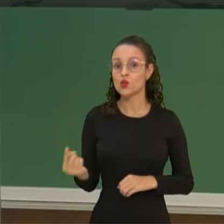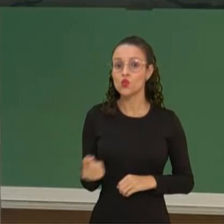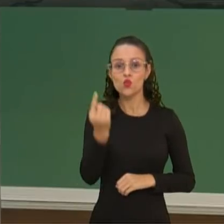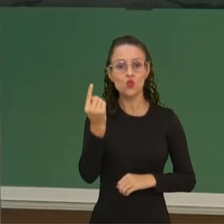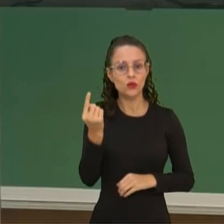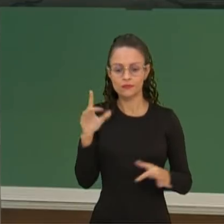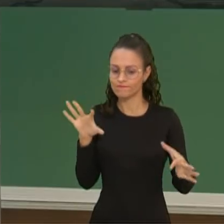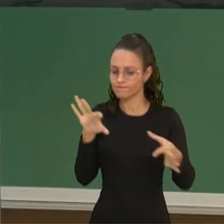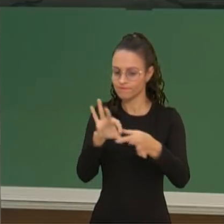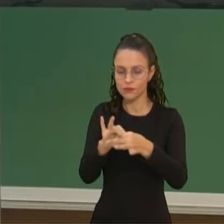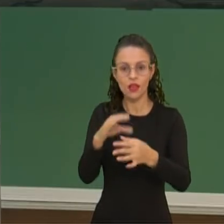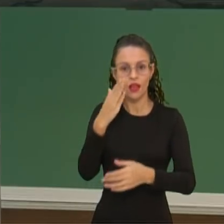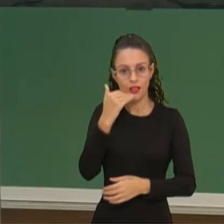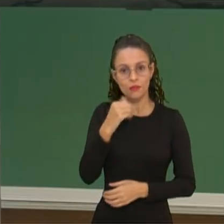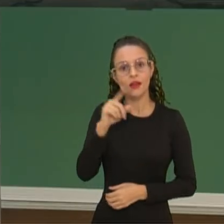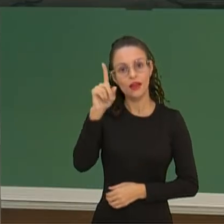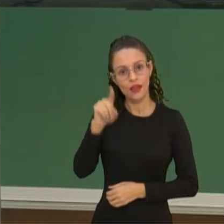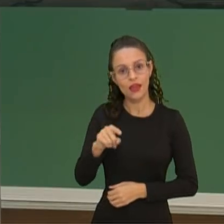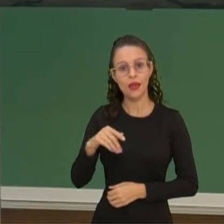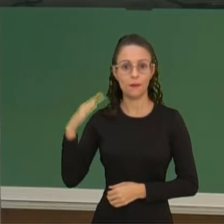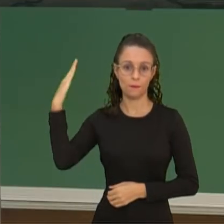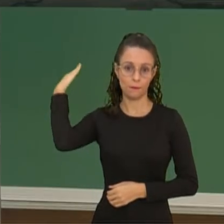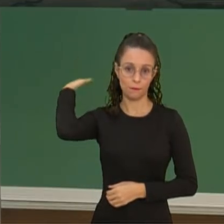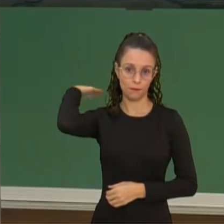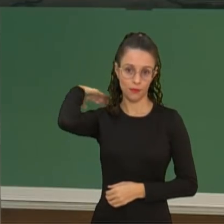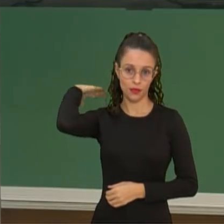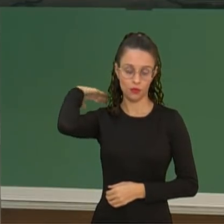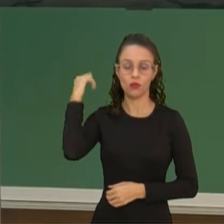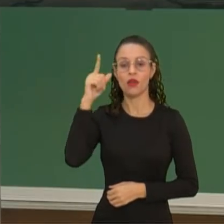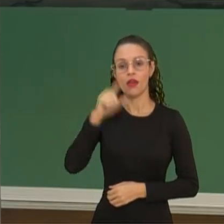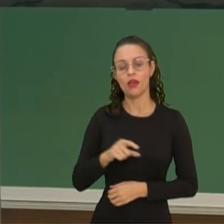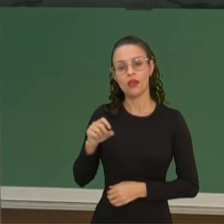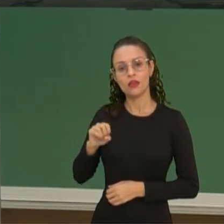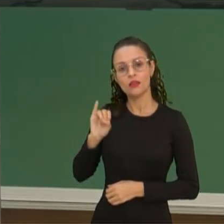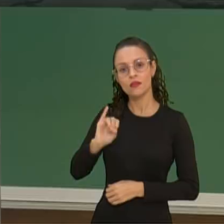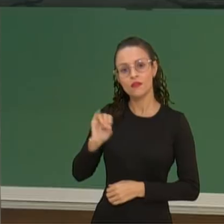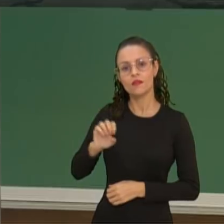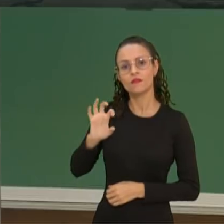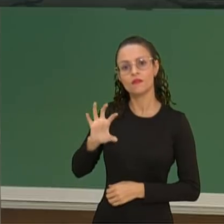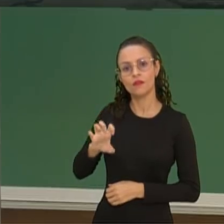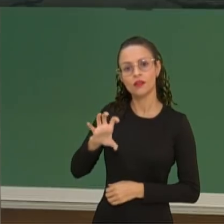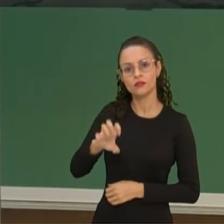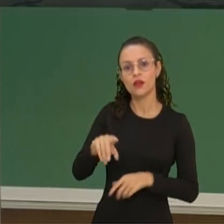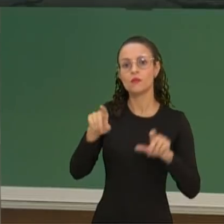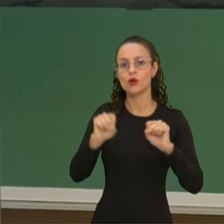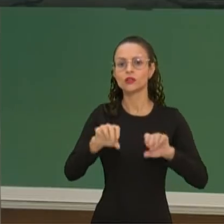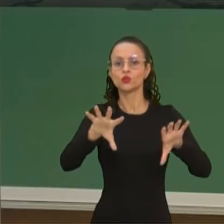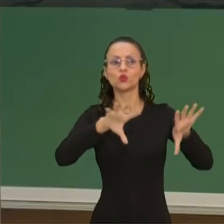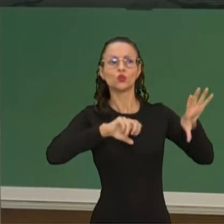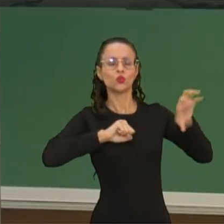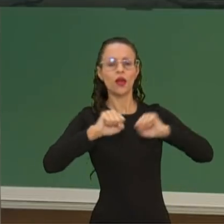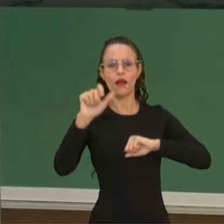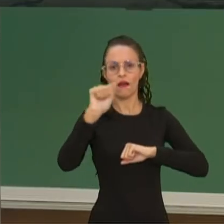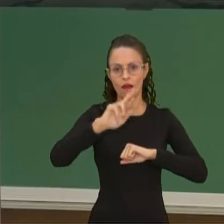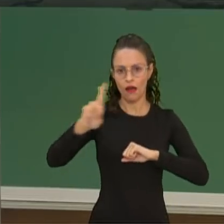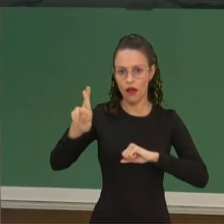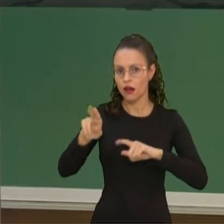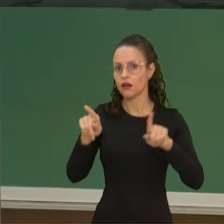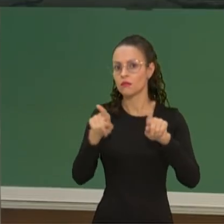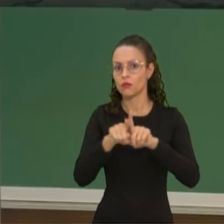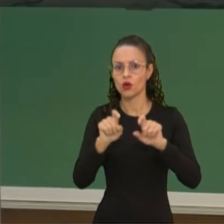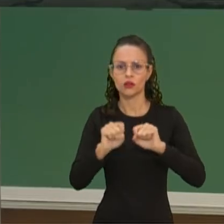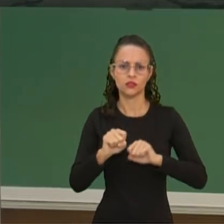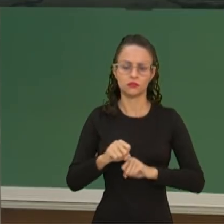tem ligação com a alimentação é a pneumonia, tá? Que é uma infecção que a gente pode pegar pelo ar, né? Que pode ser tanto